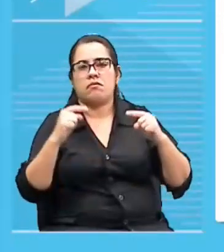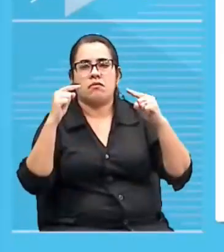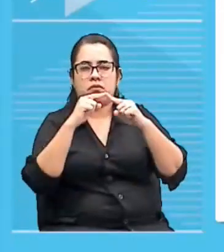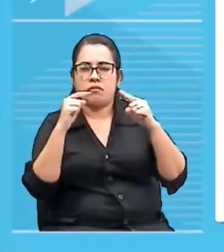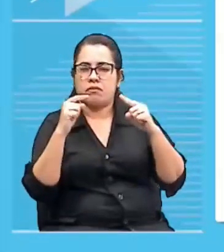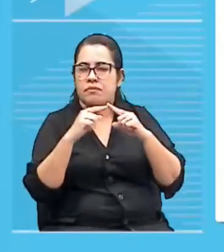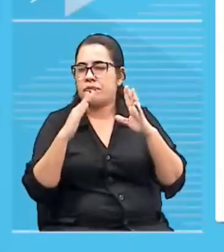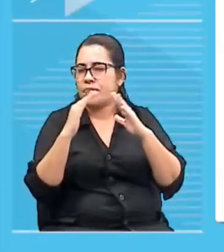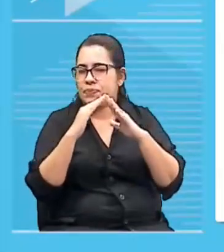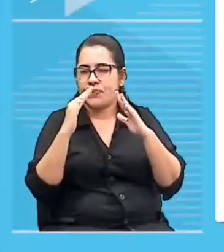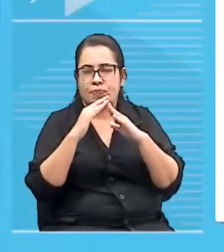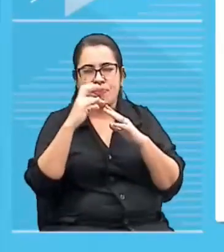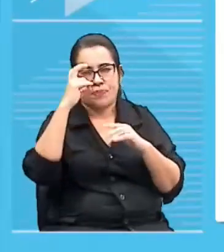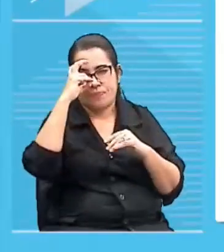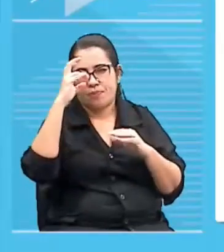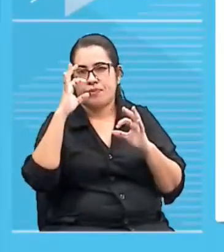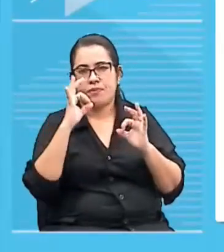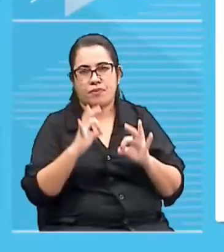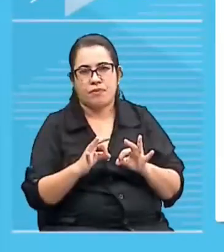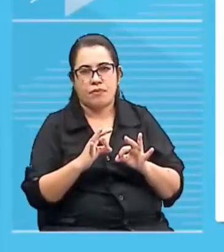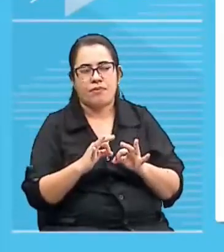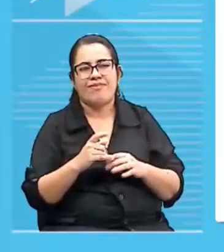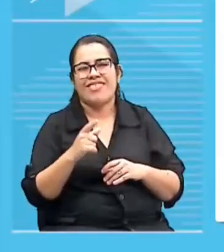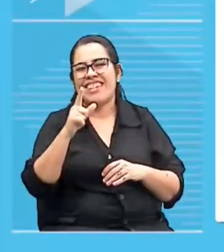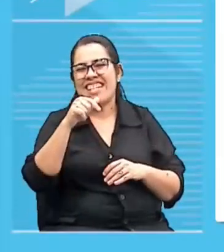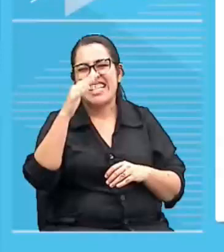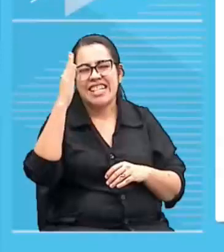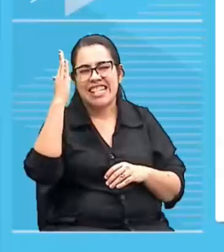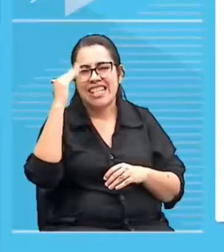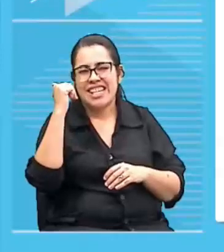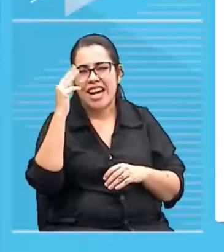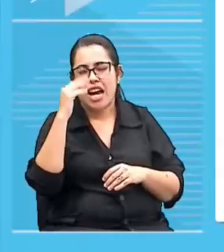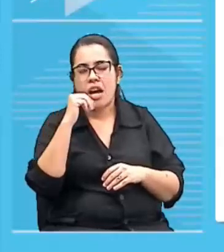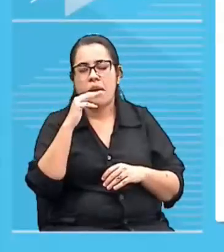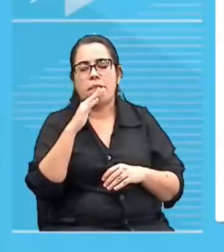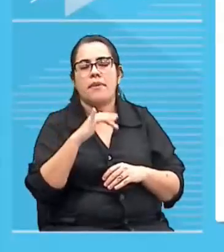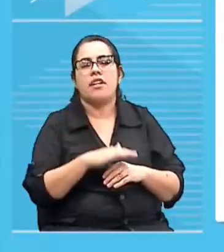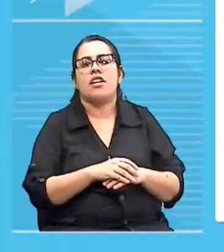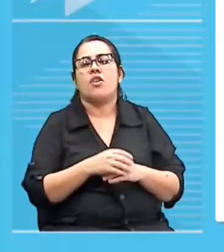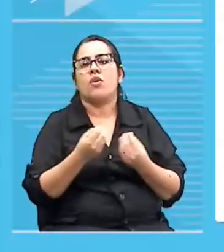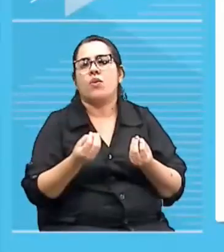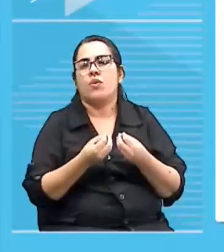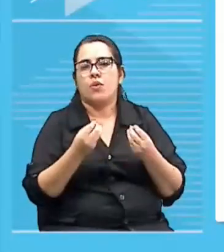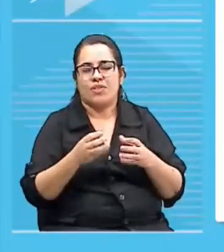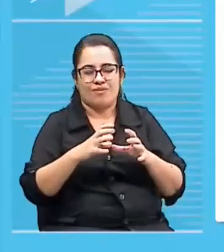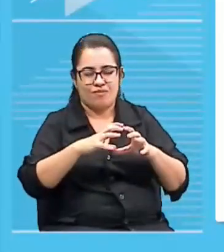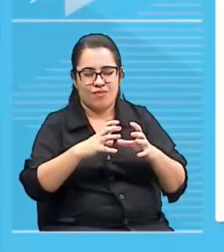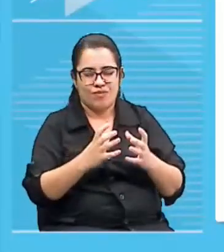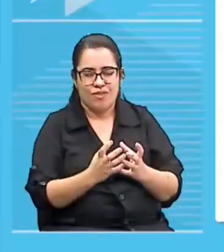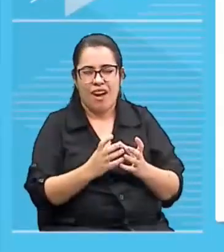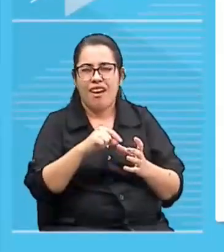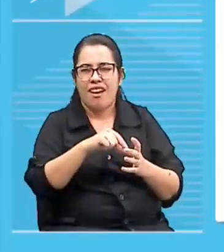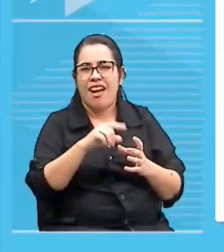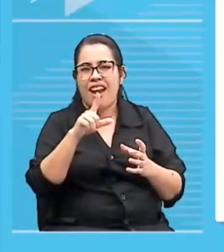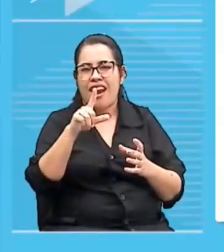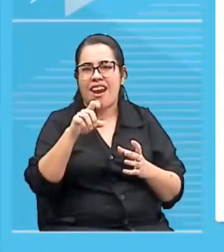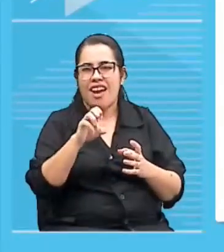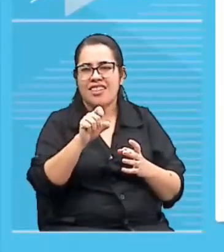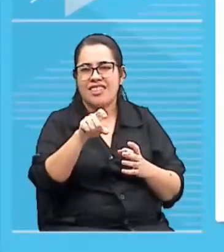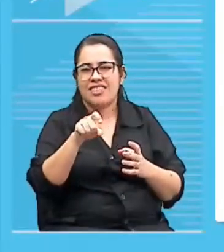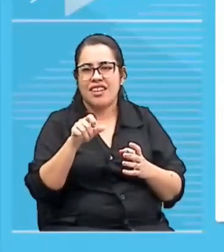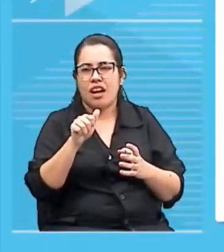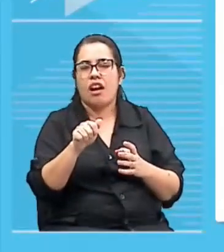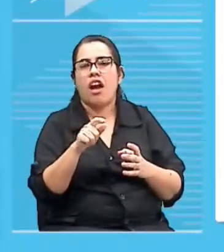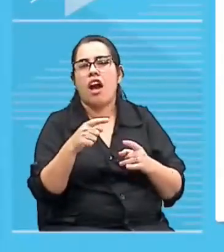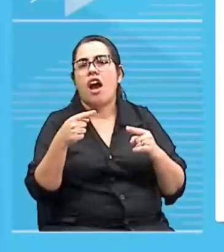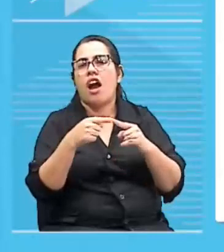casa inteligente. Sabe a Alexa, que tanto gente fala? A Alexa, ela é uma inteligência artificial que ela